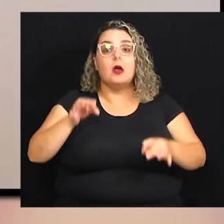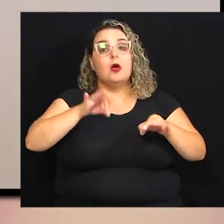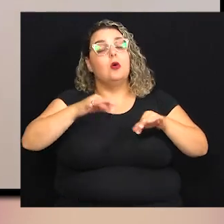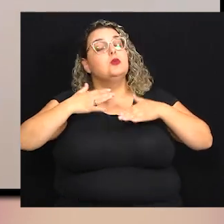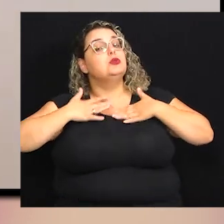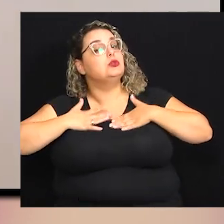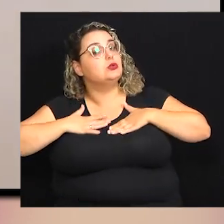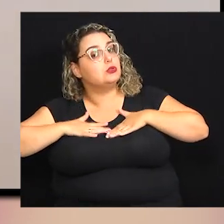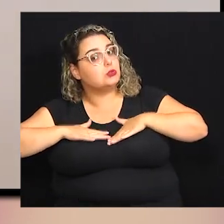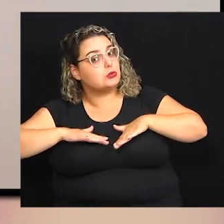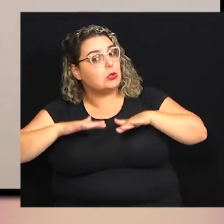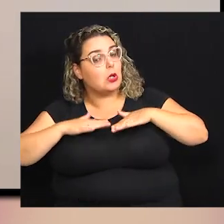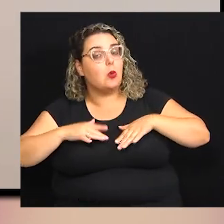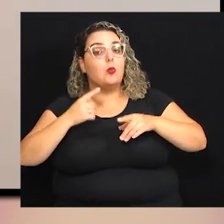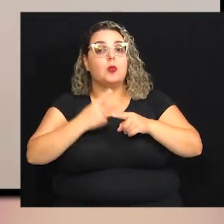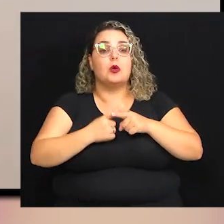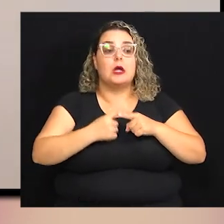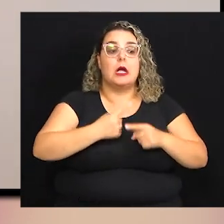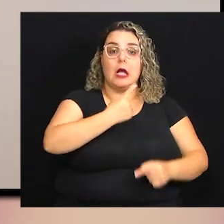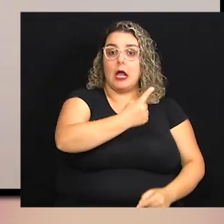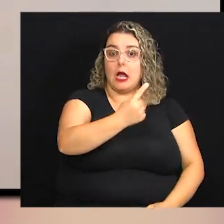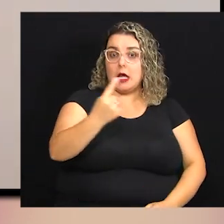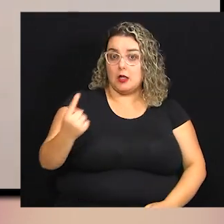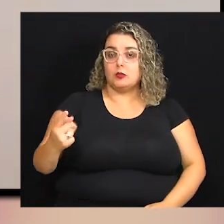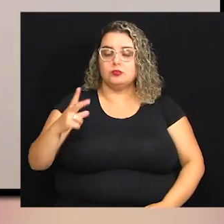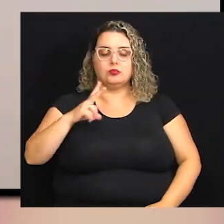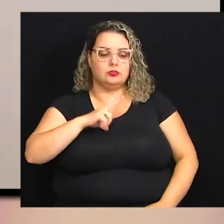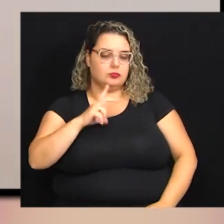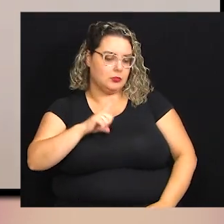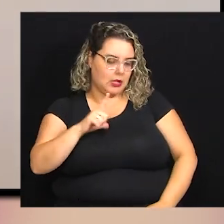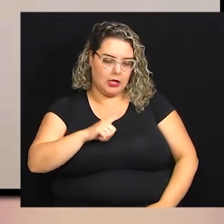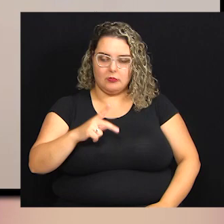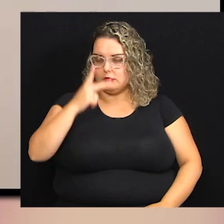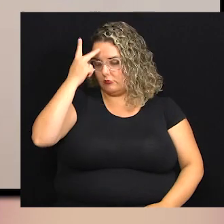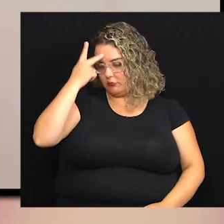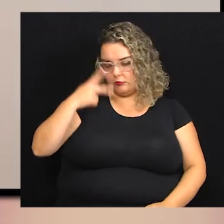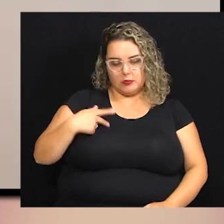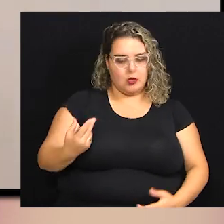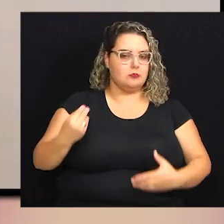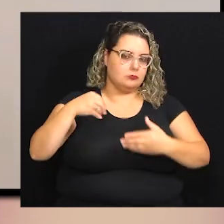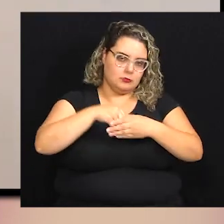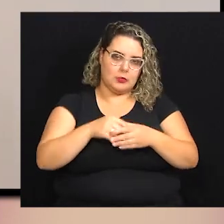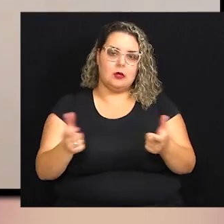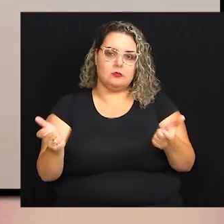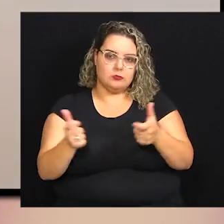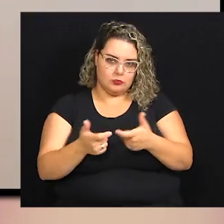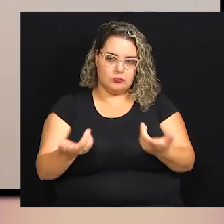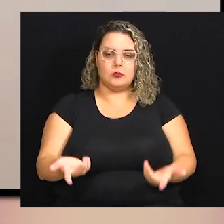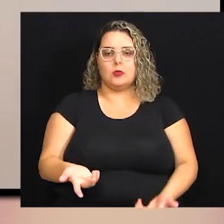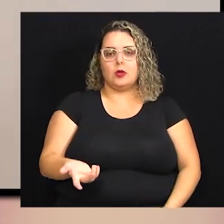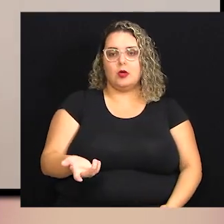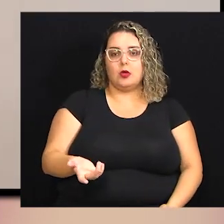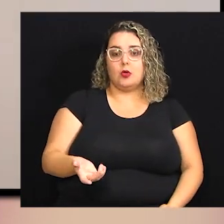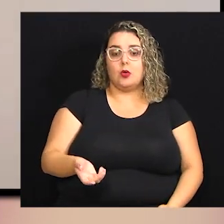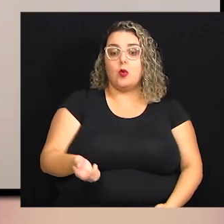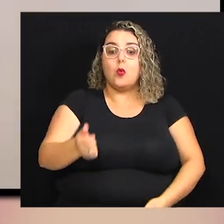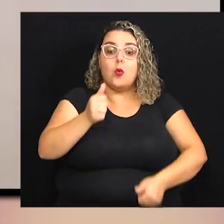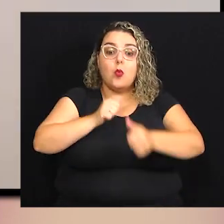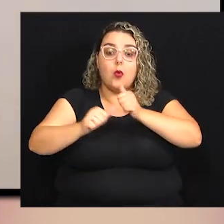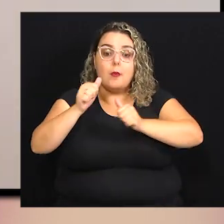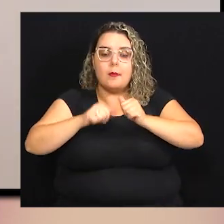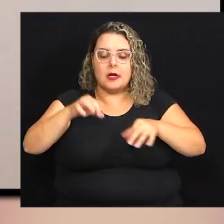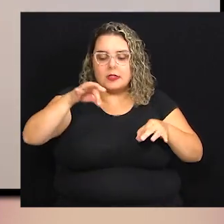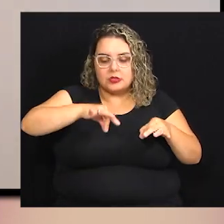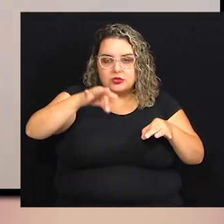eles são calmantes, porque cada um tem sua propriedade dentro dele, que diminui. Consumo de